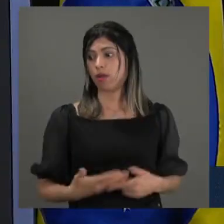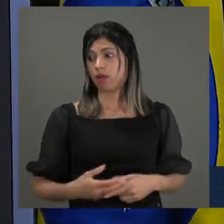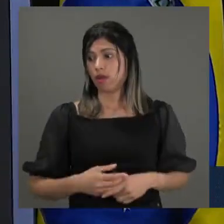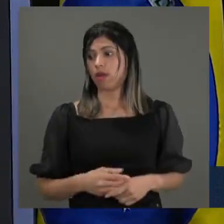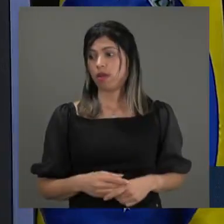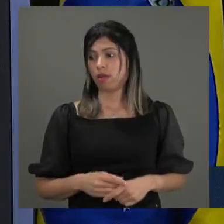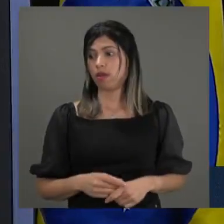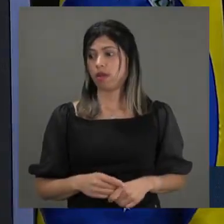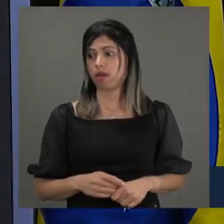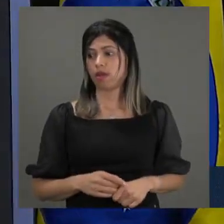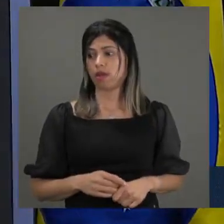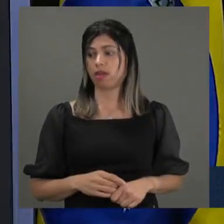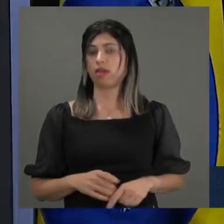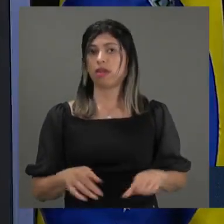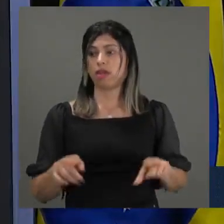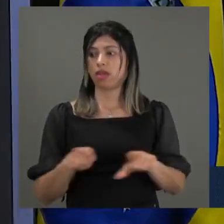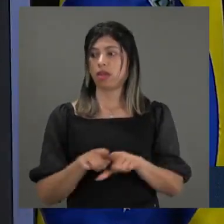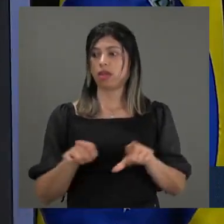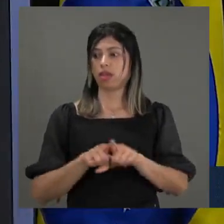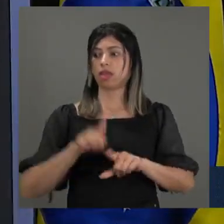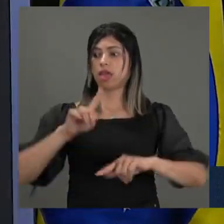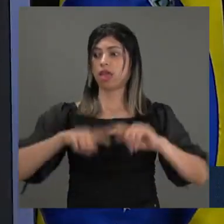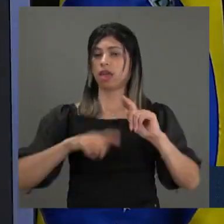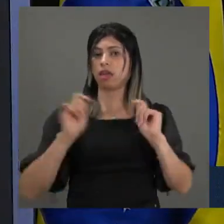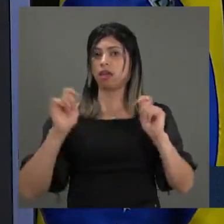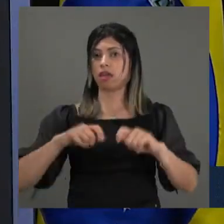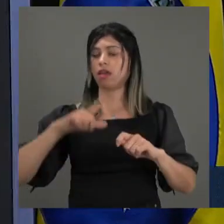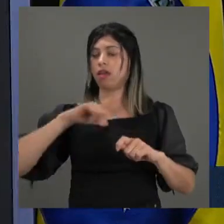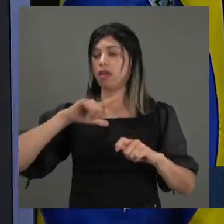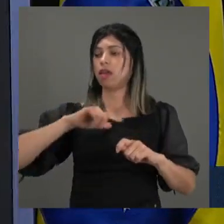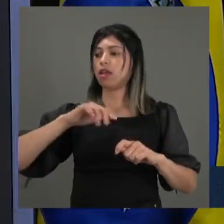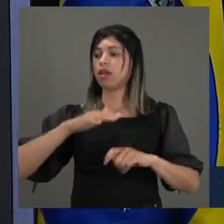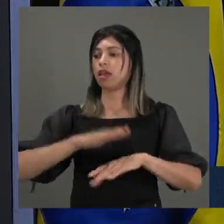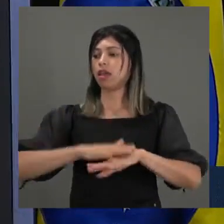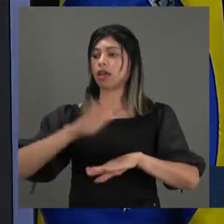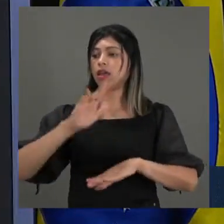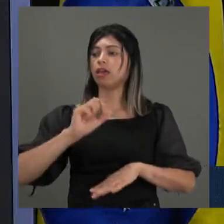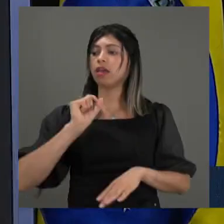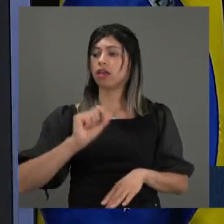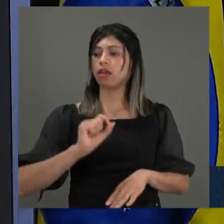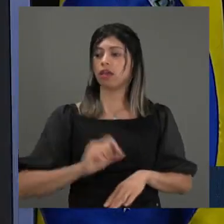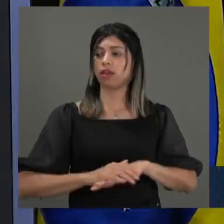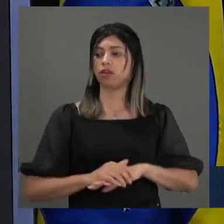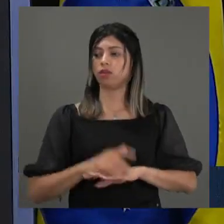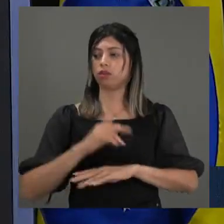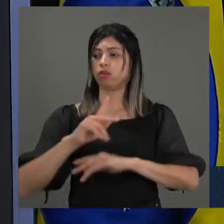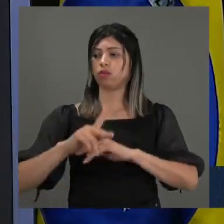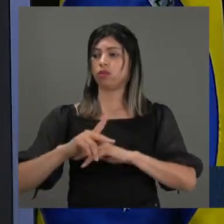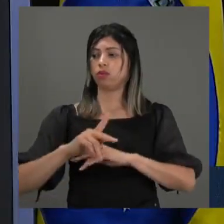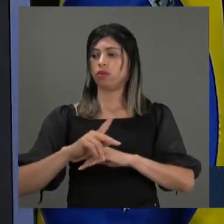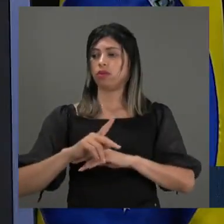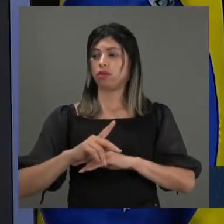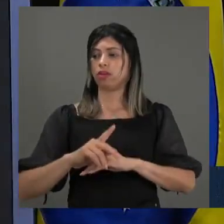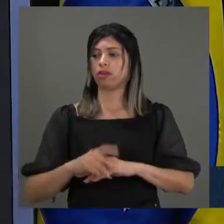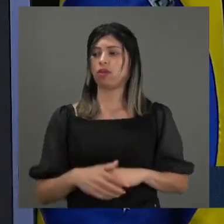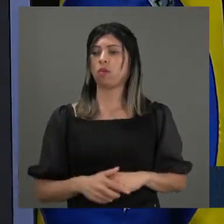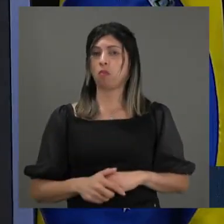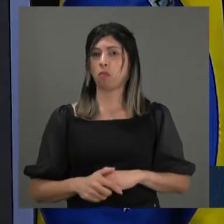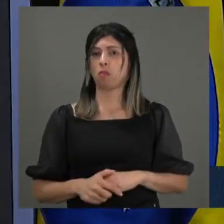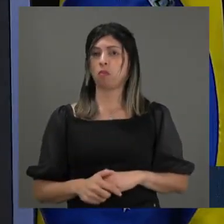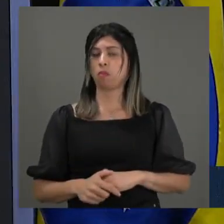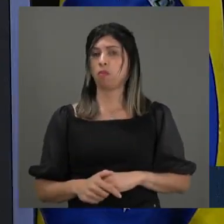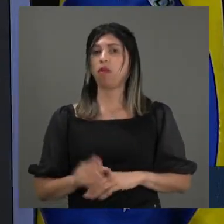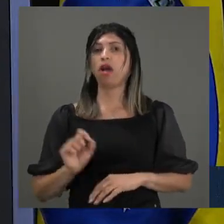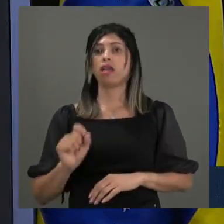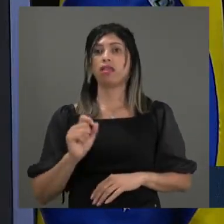venho aqui fazer um apelo, mais uma vez, sob o comando do presidente em exercício, Geraldo Alckmin. Há uma disposição, sim,